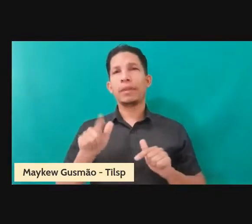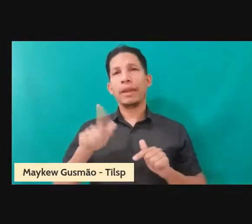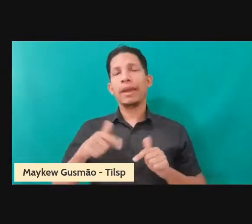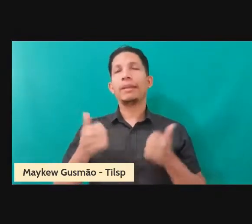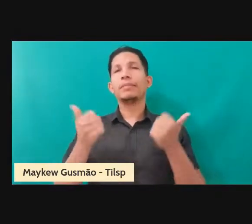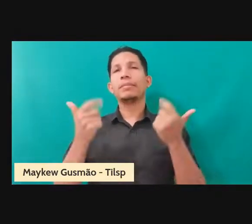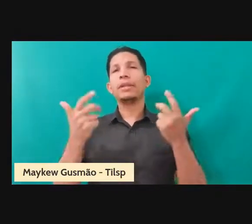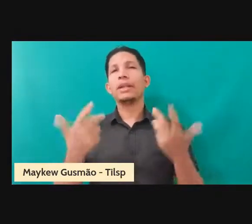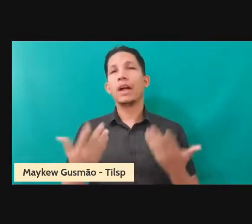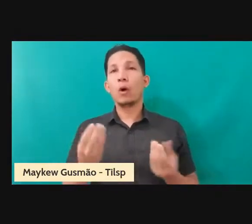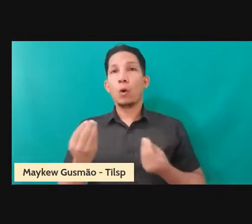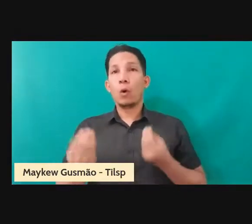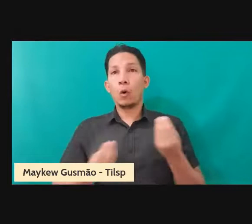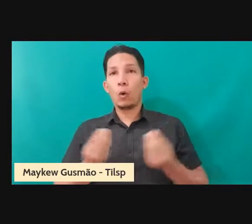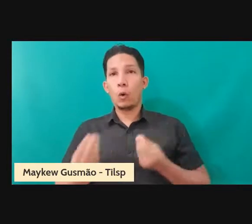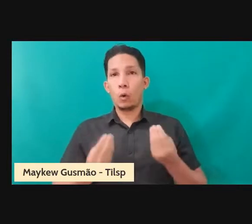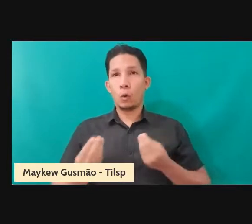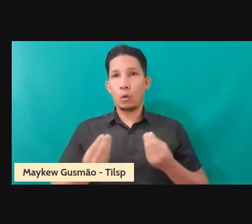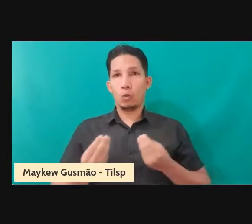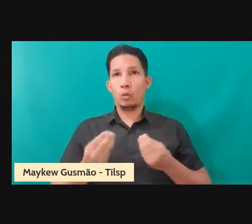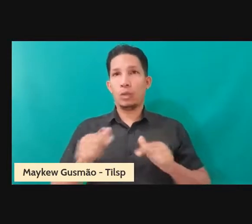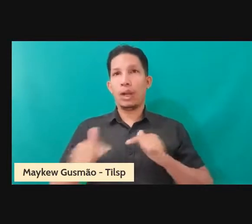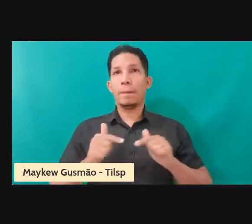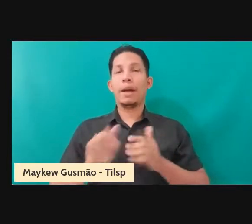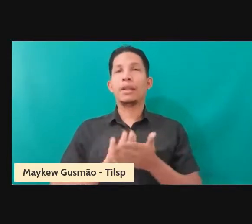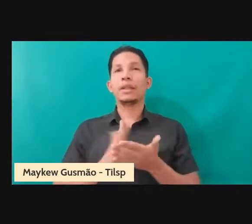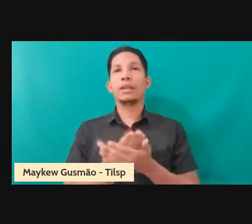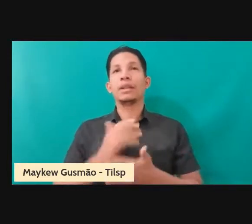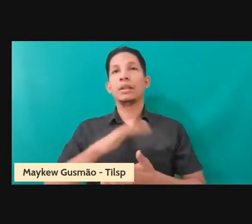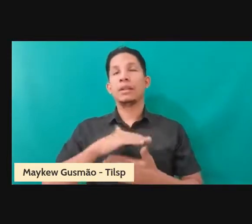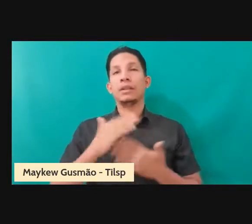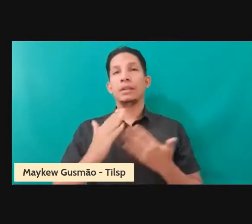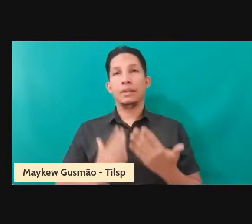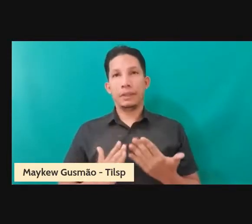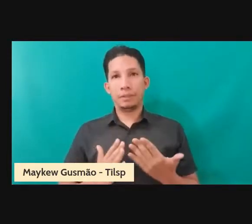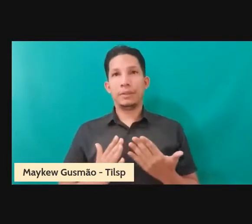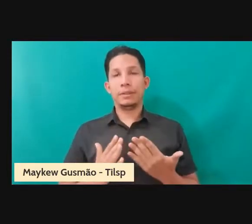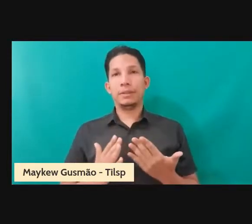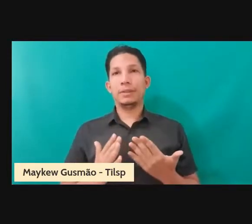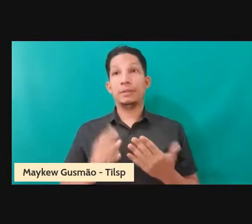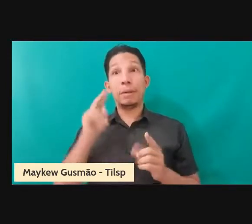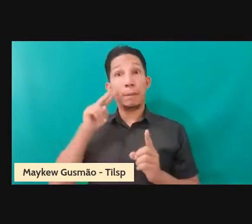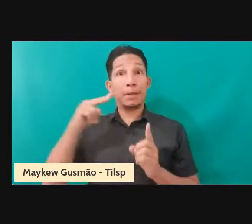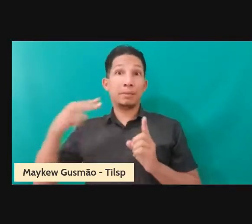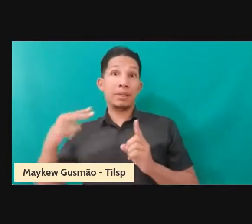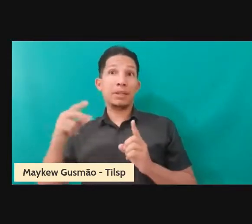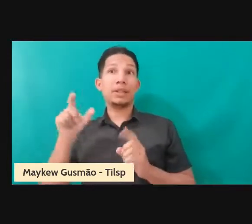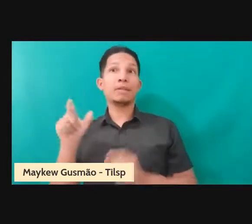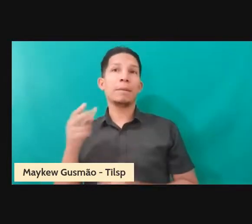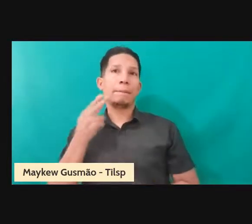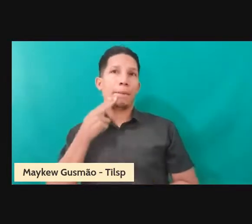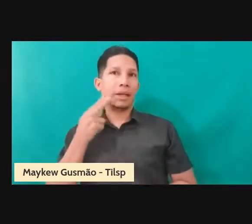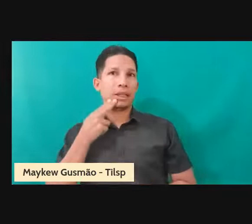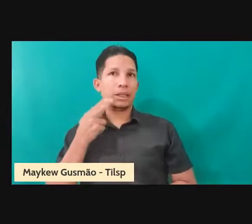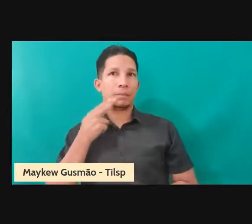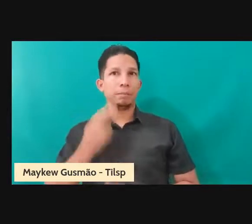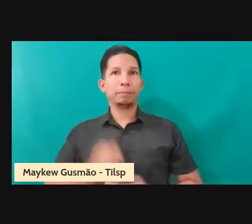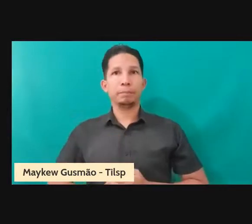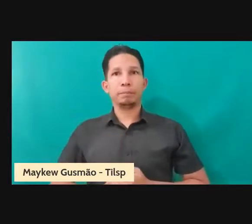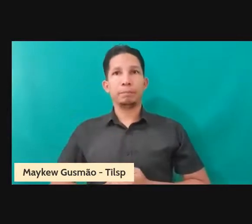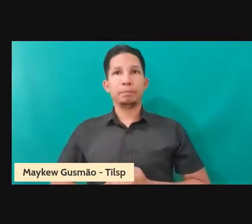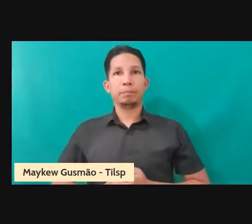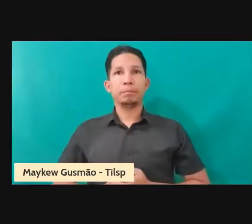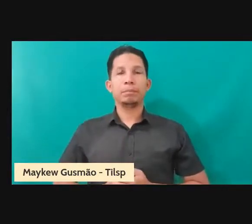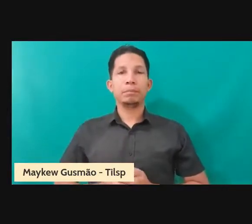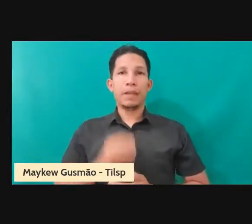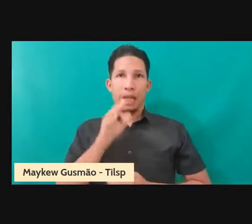a atuação do tradutor e intérprete de língua de sinais, mas a partir da perspectiva bakhtiniana. Carlos, se